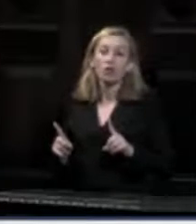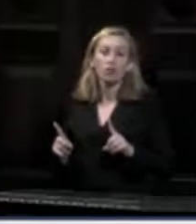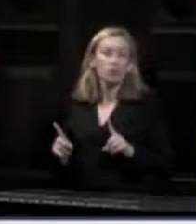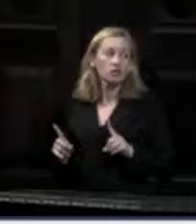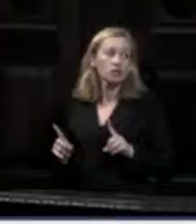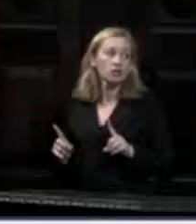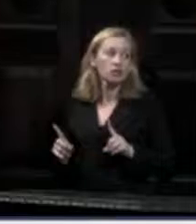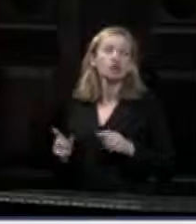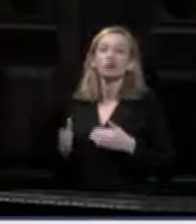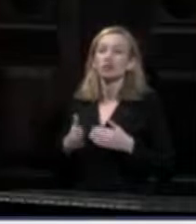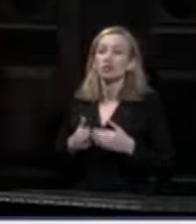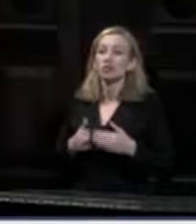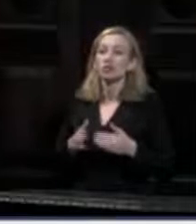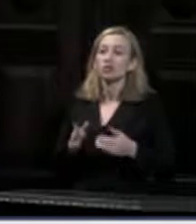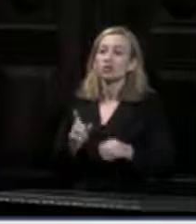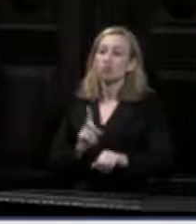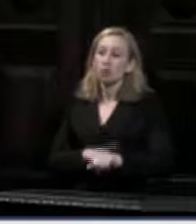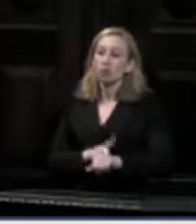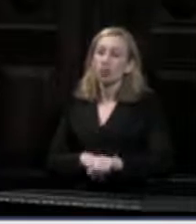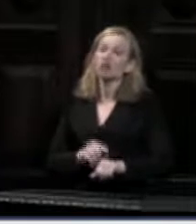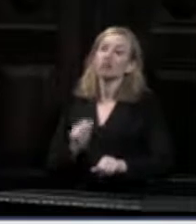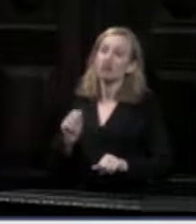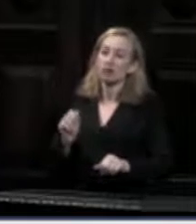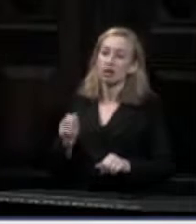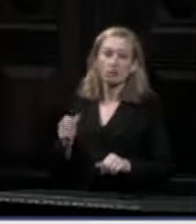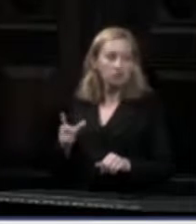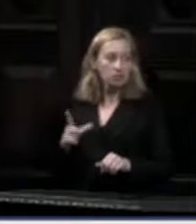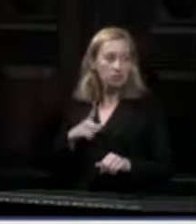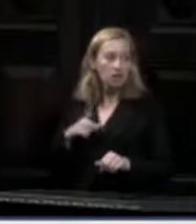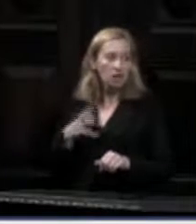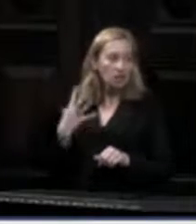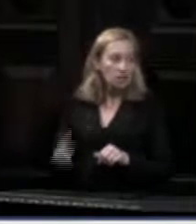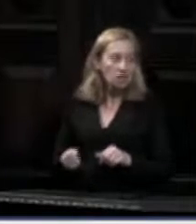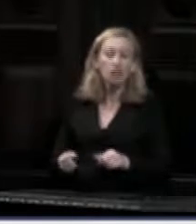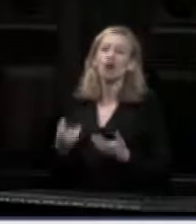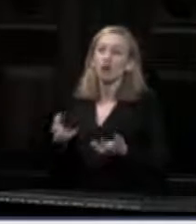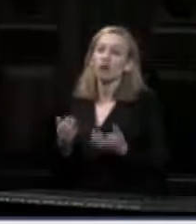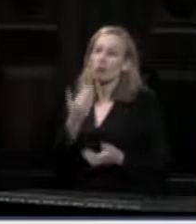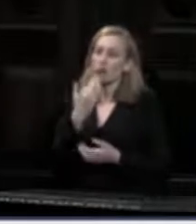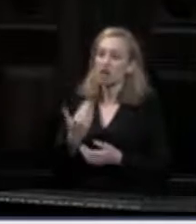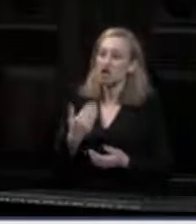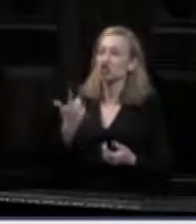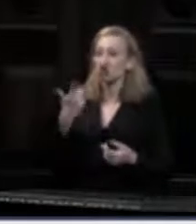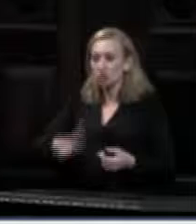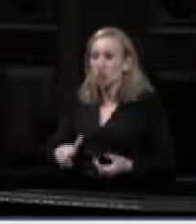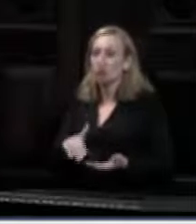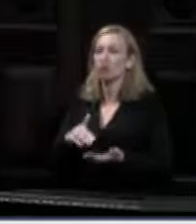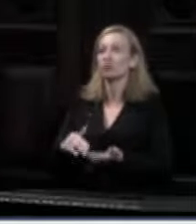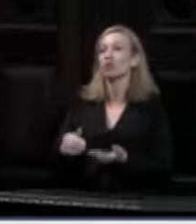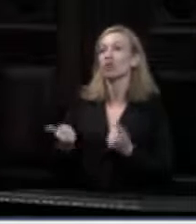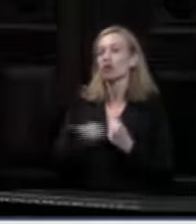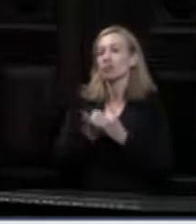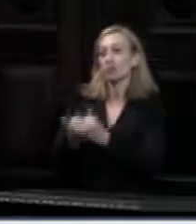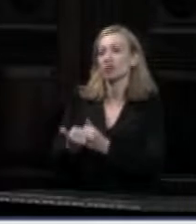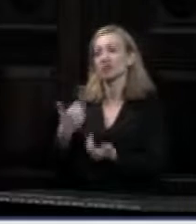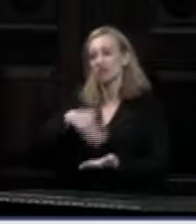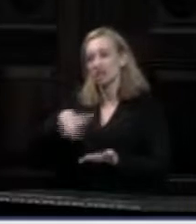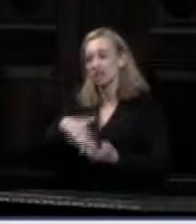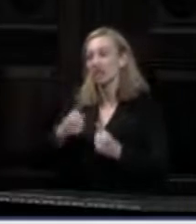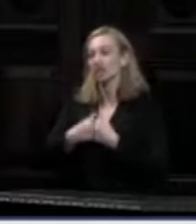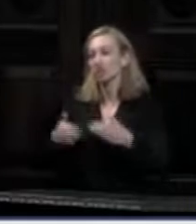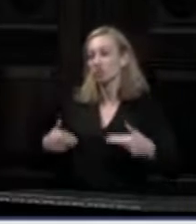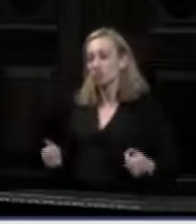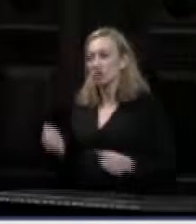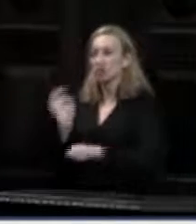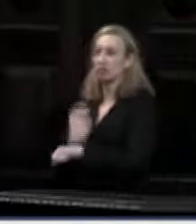ser publicado. Então, hoje, eu quero de novo pedir o apoio à secretária de transporte da cidade do Rio de Janeiro